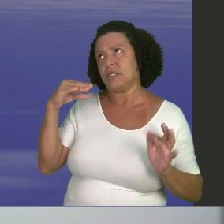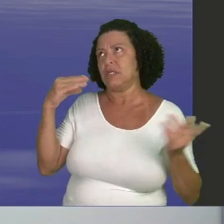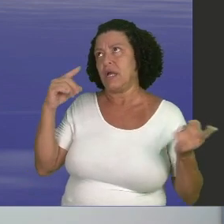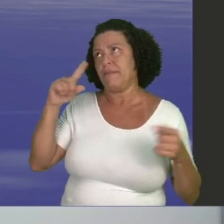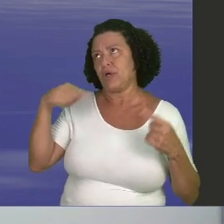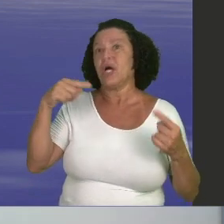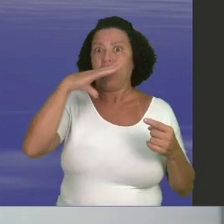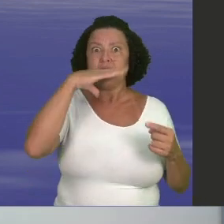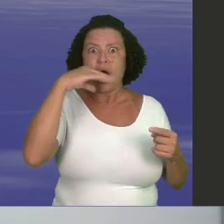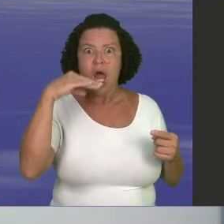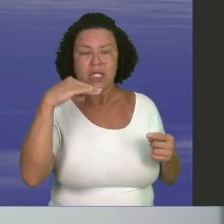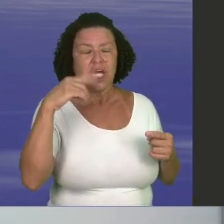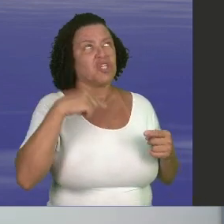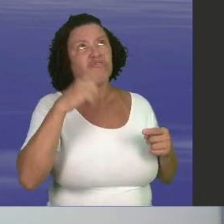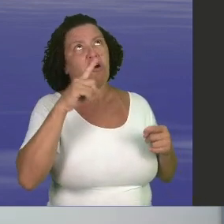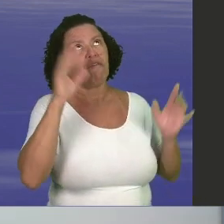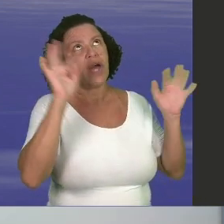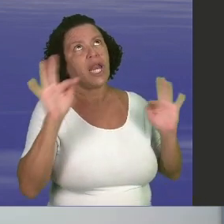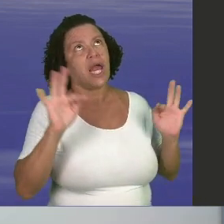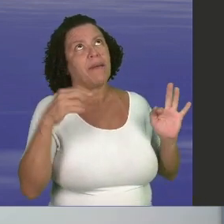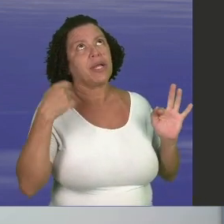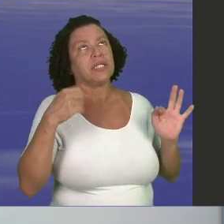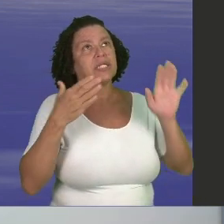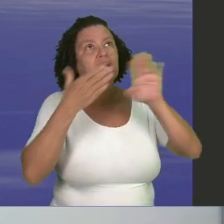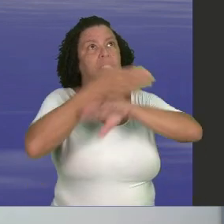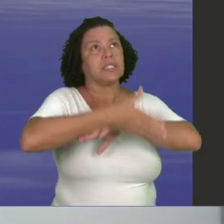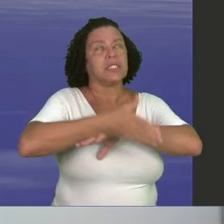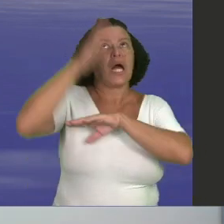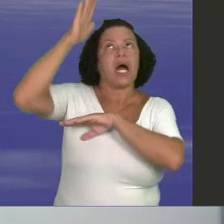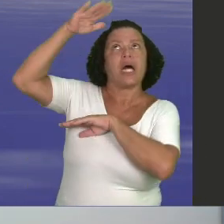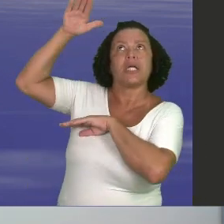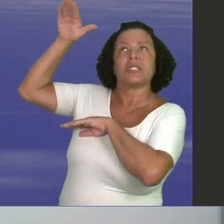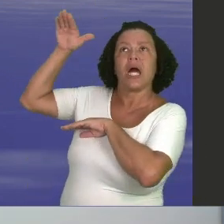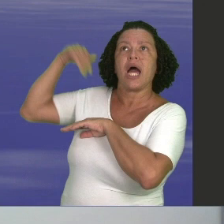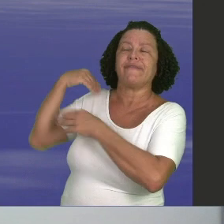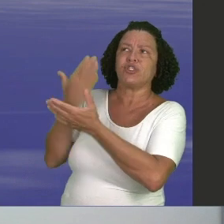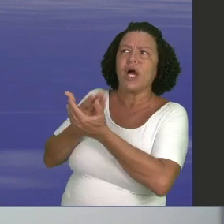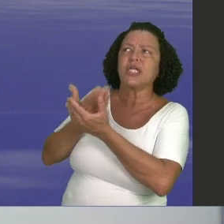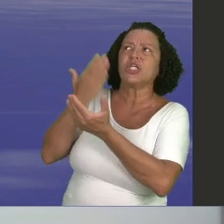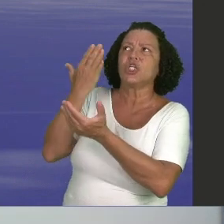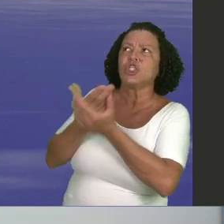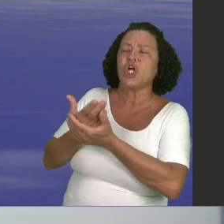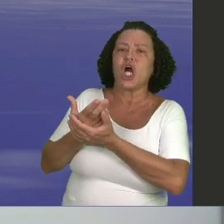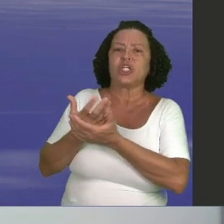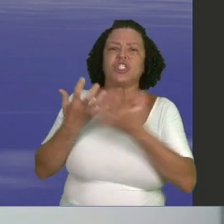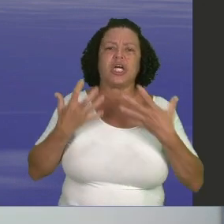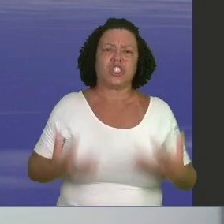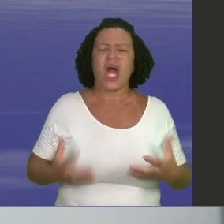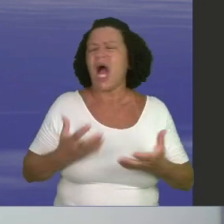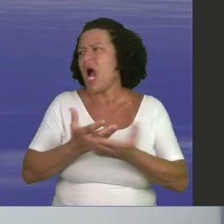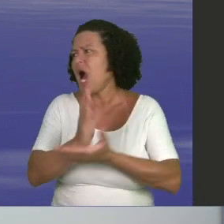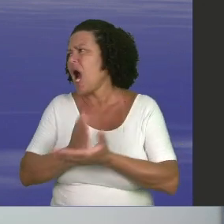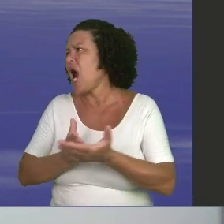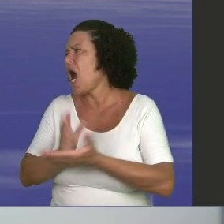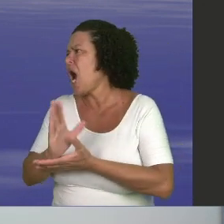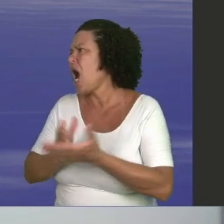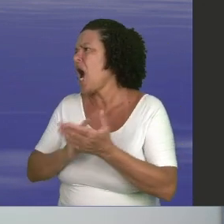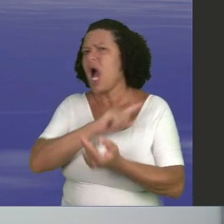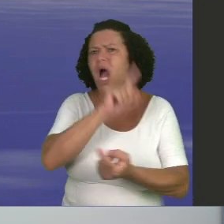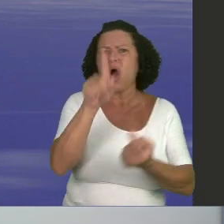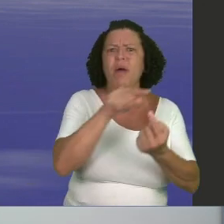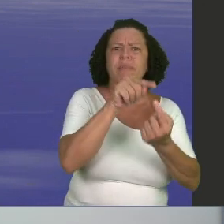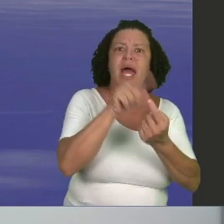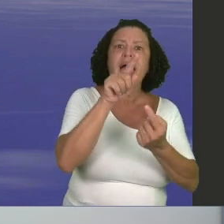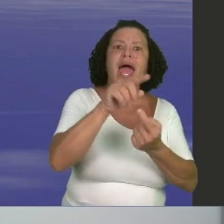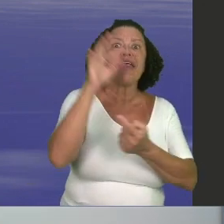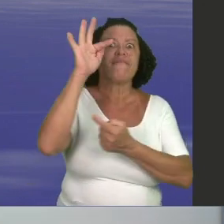são adolescentes, acham que não são felizes porque têm que entrar na faculdade. Aí ficam estudando, chateadas, porque o objetivo é entrar na faculdade.